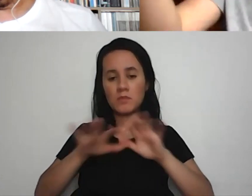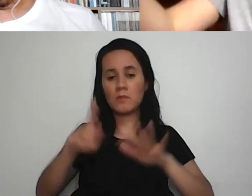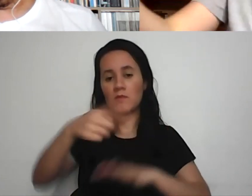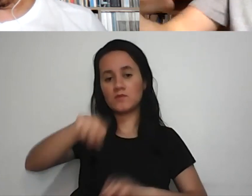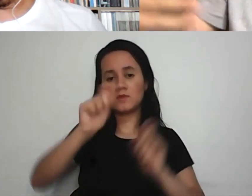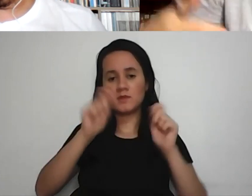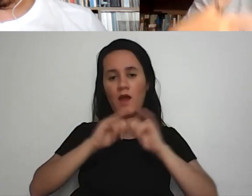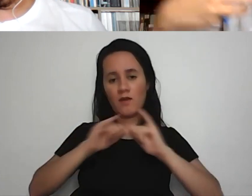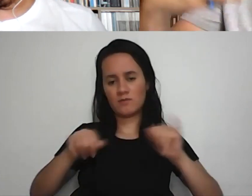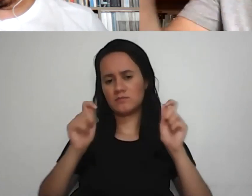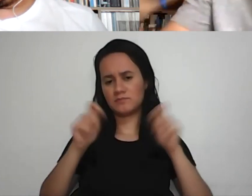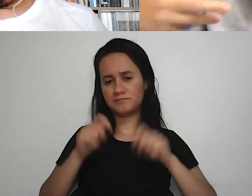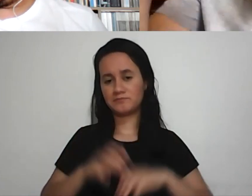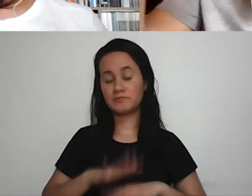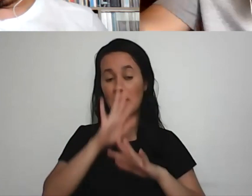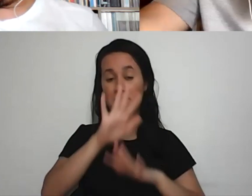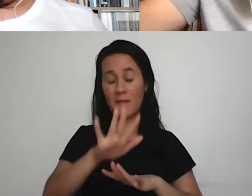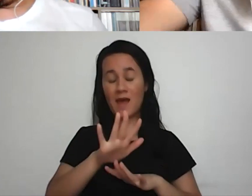divulgar